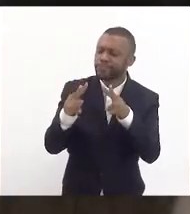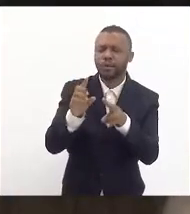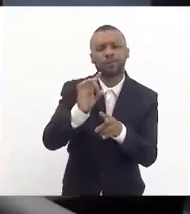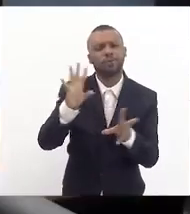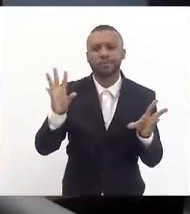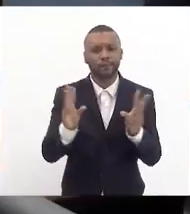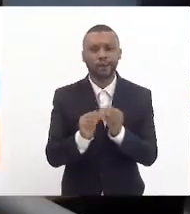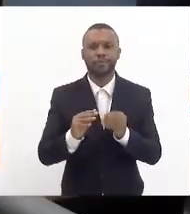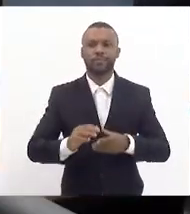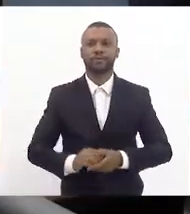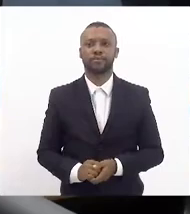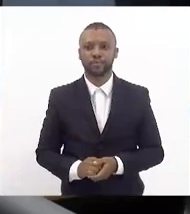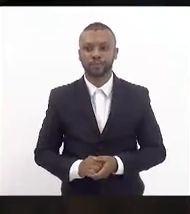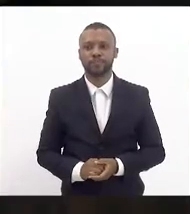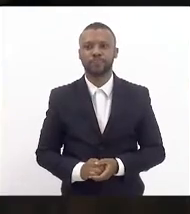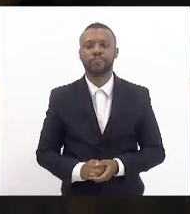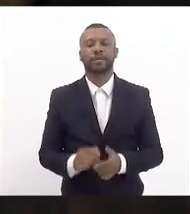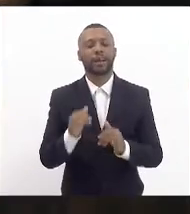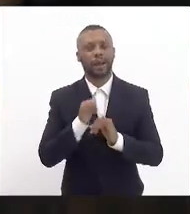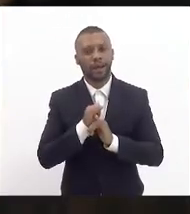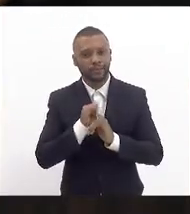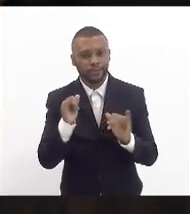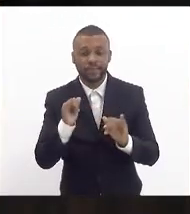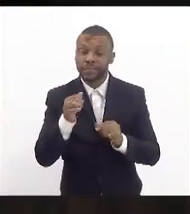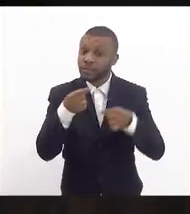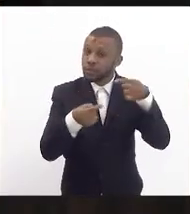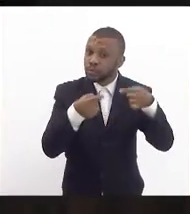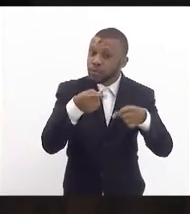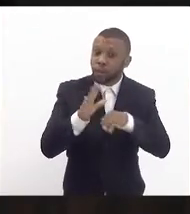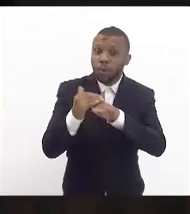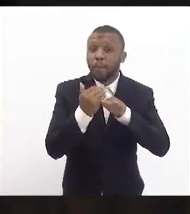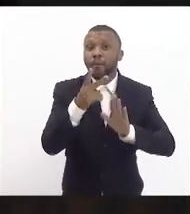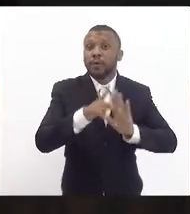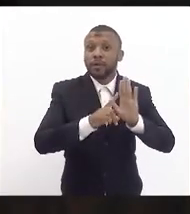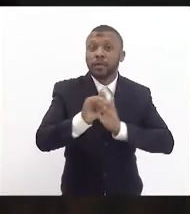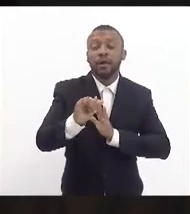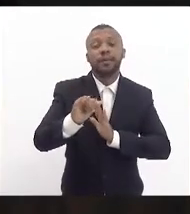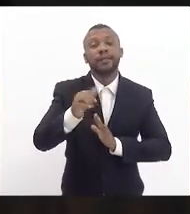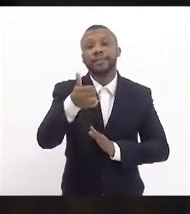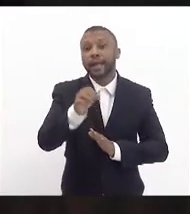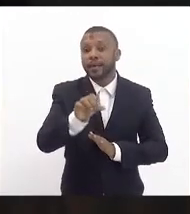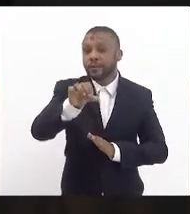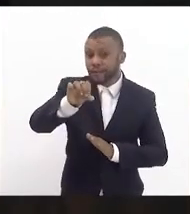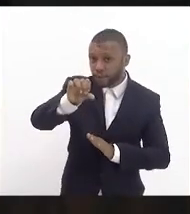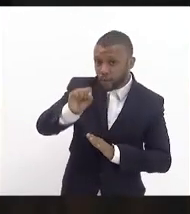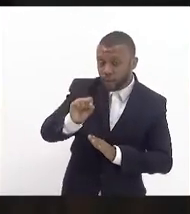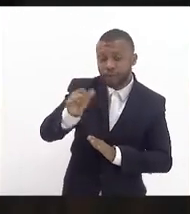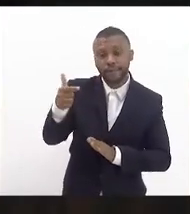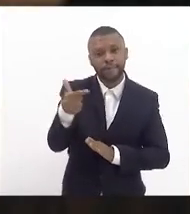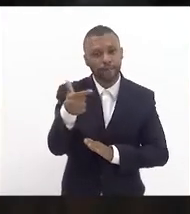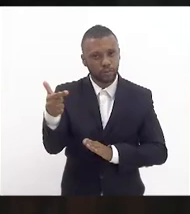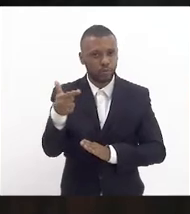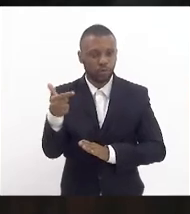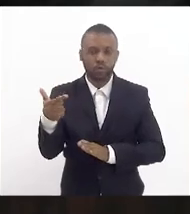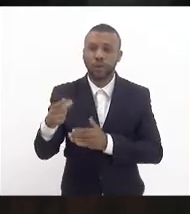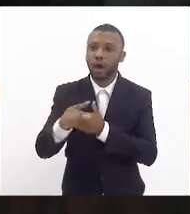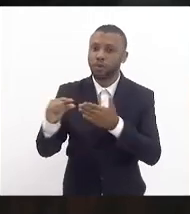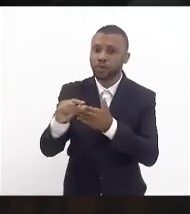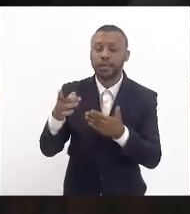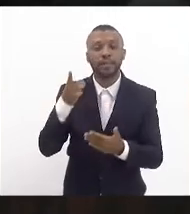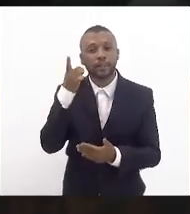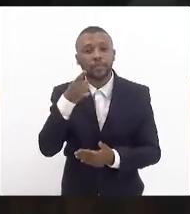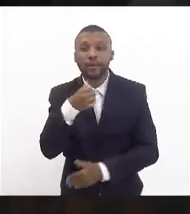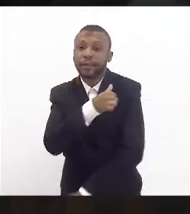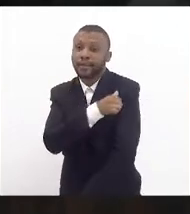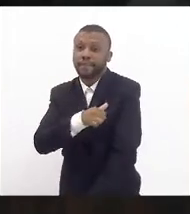isso. Anuncio em discussão única projeto de resolução 1098-22, de autoria da deputada